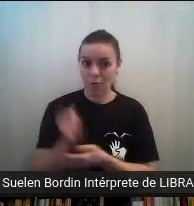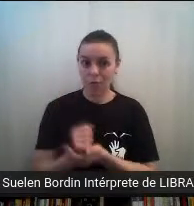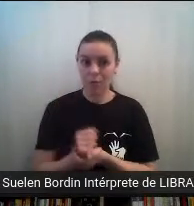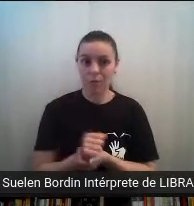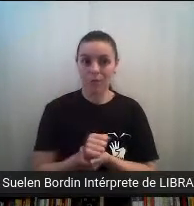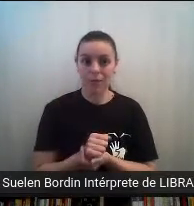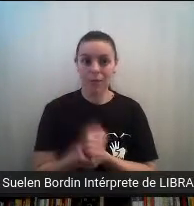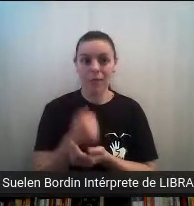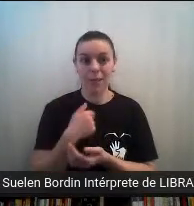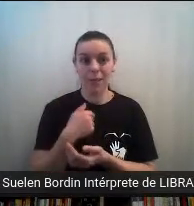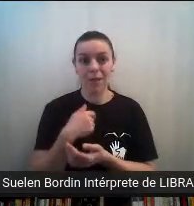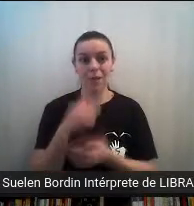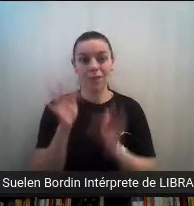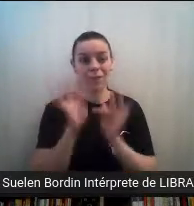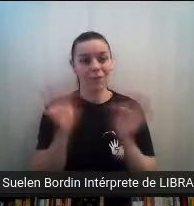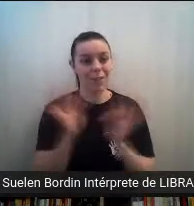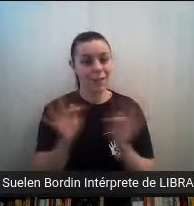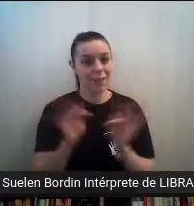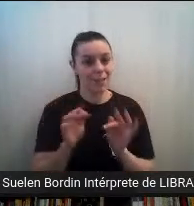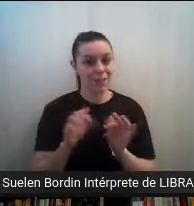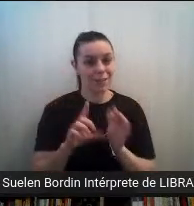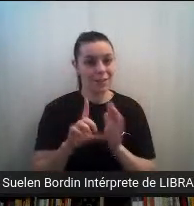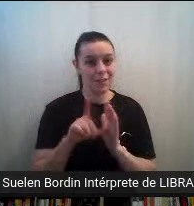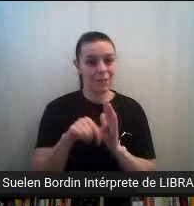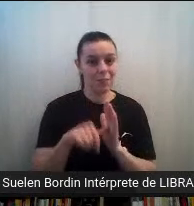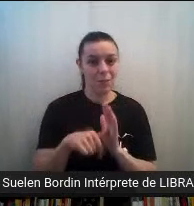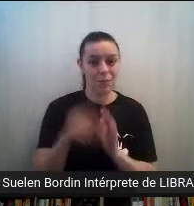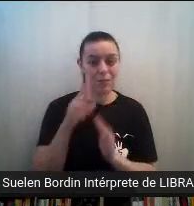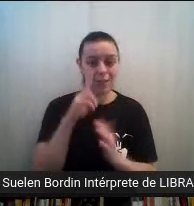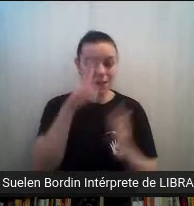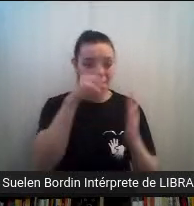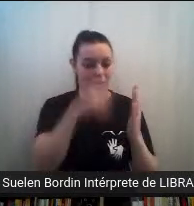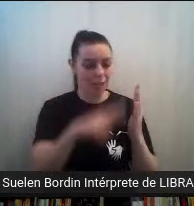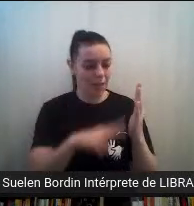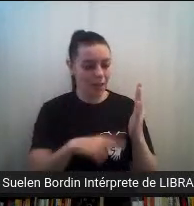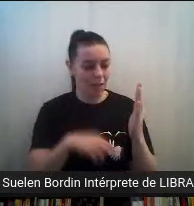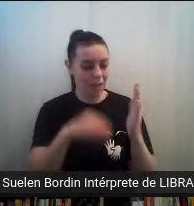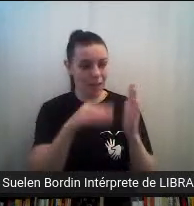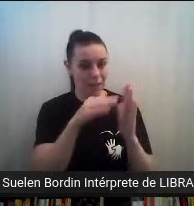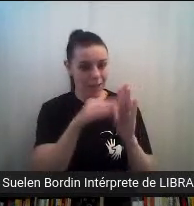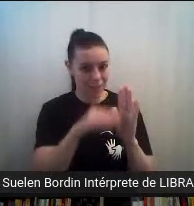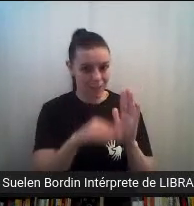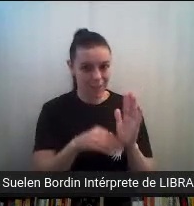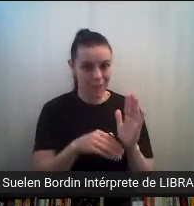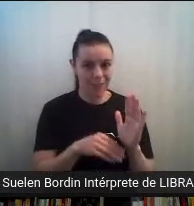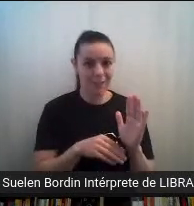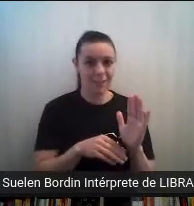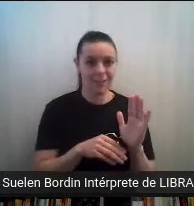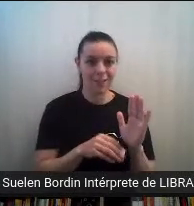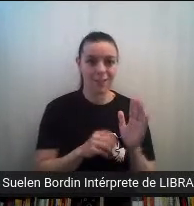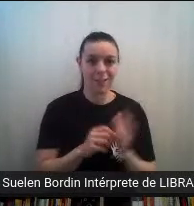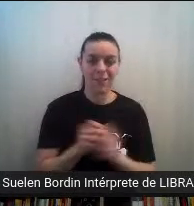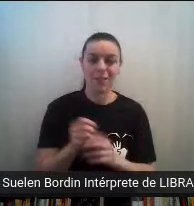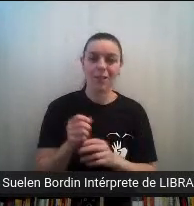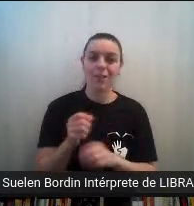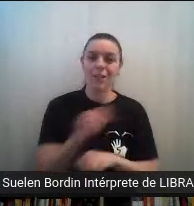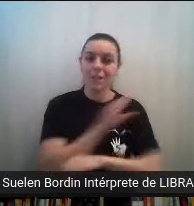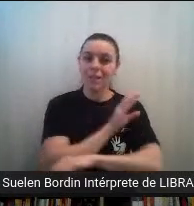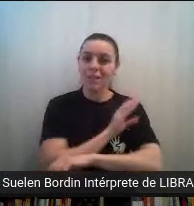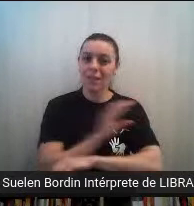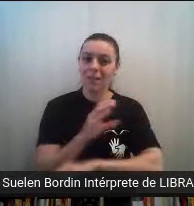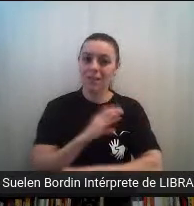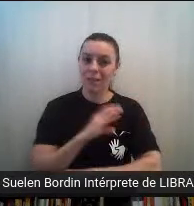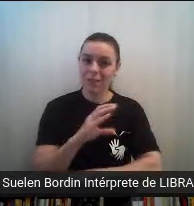Eu fiquei muito feliz de depois ler a descrição da nossa coordenadora de pós-graduação